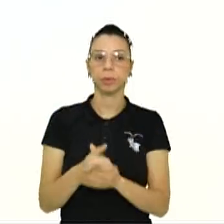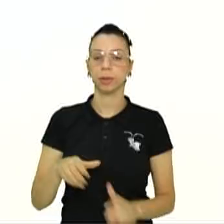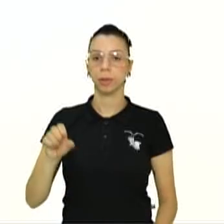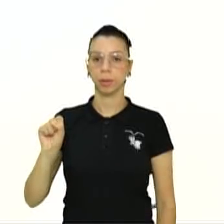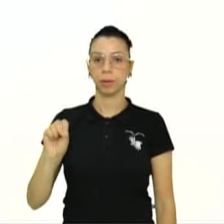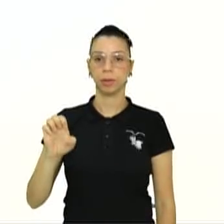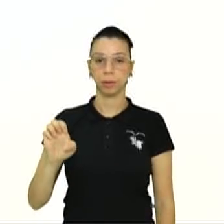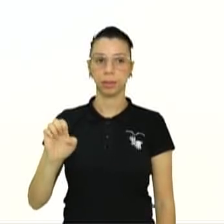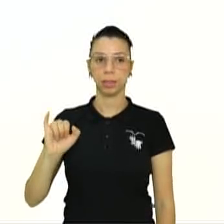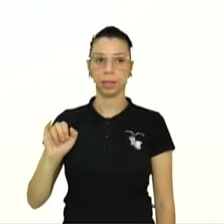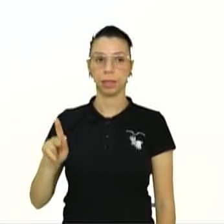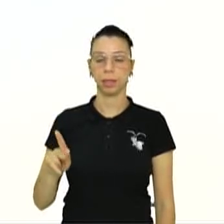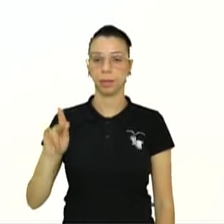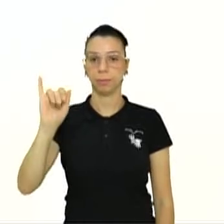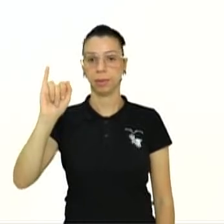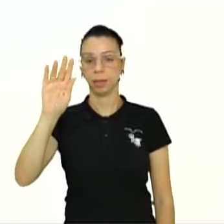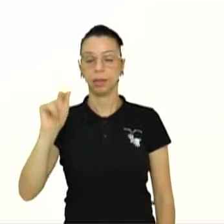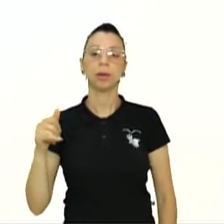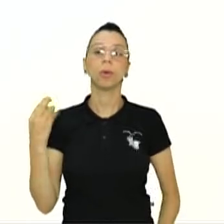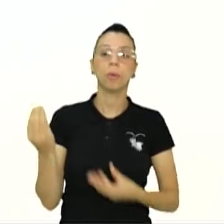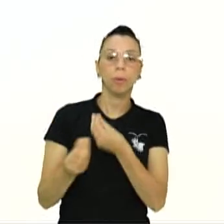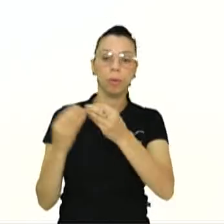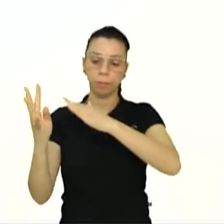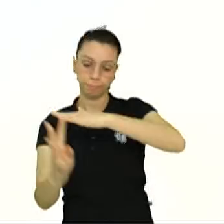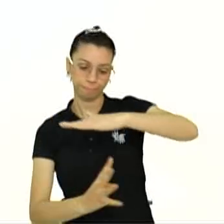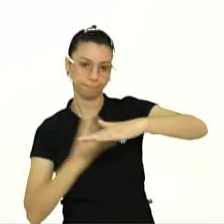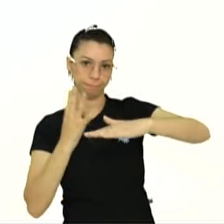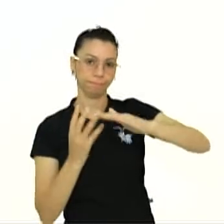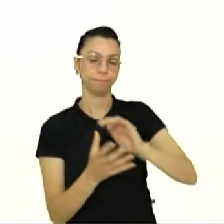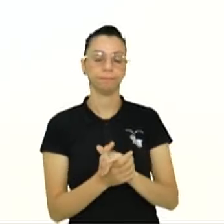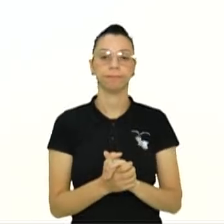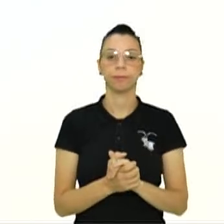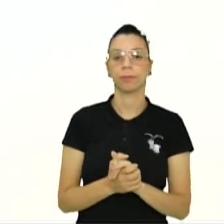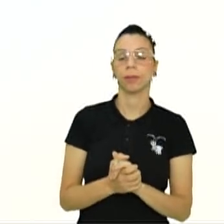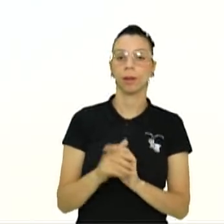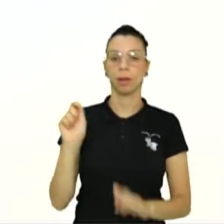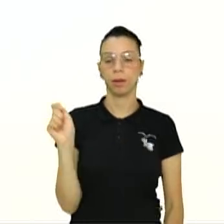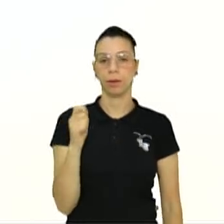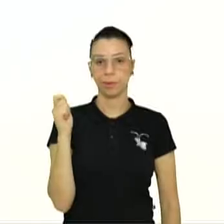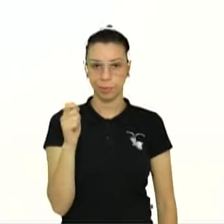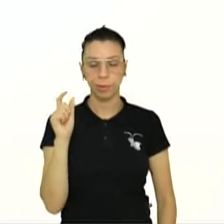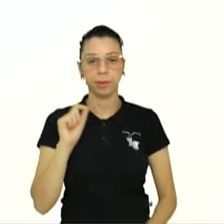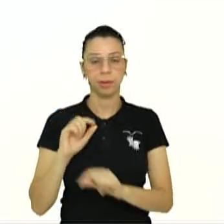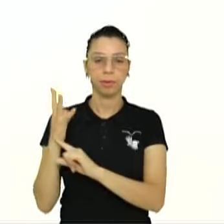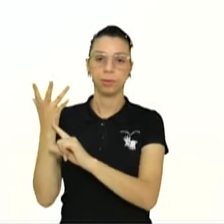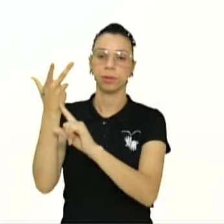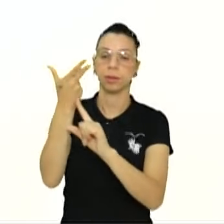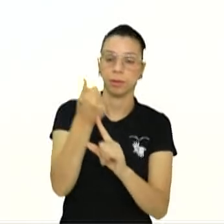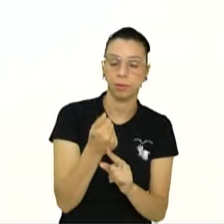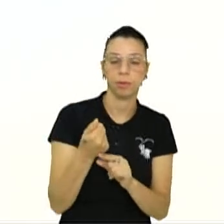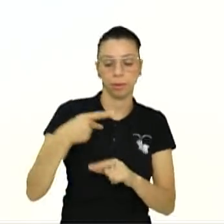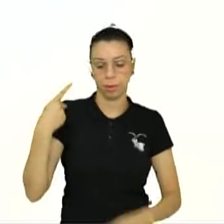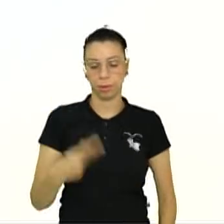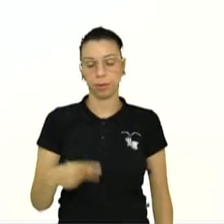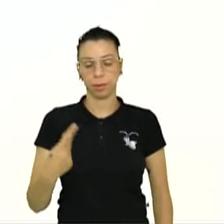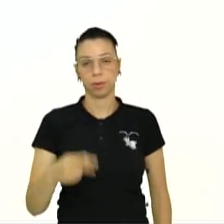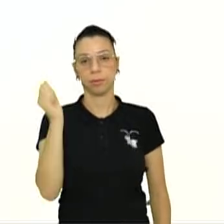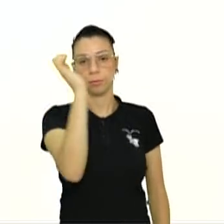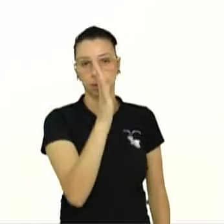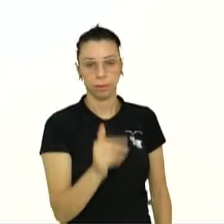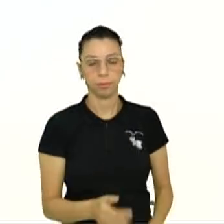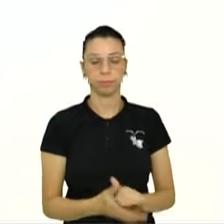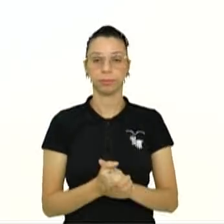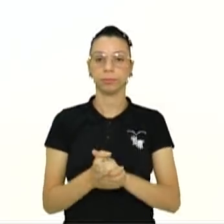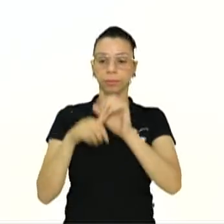palavra Seibikai? É condições de imigrante. Associação de Artistas Plásticos Japoneses no Brasil, que promoveu